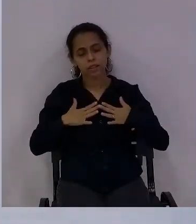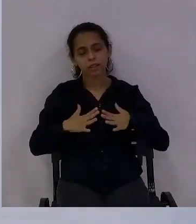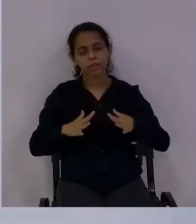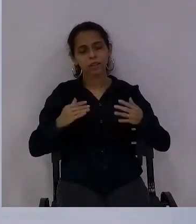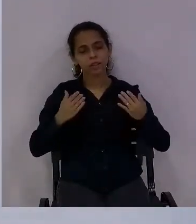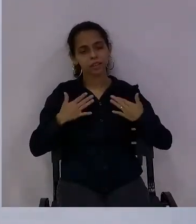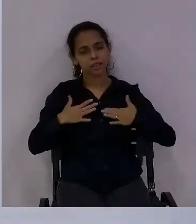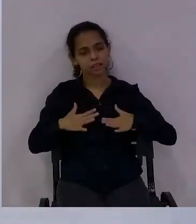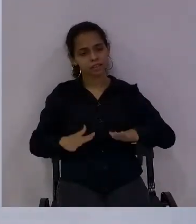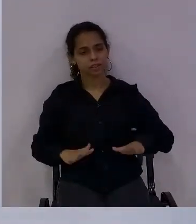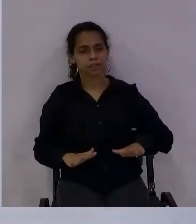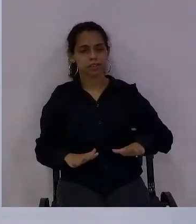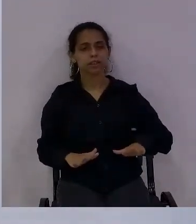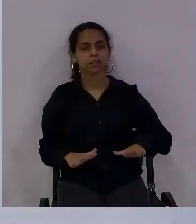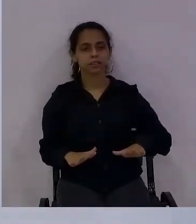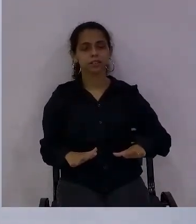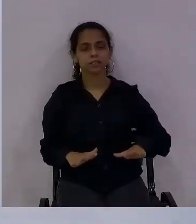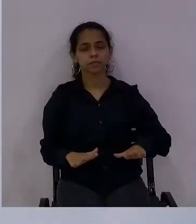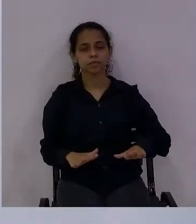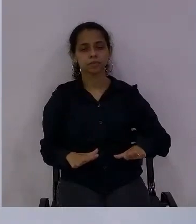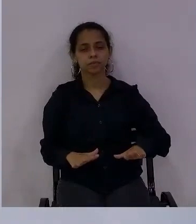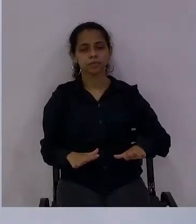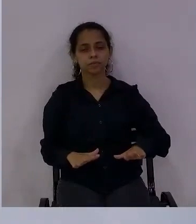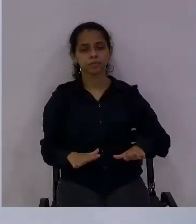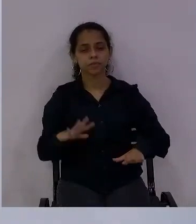na obra redentora de Cristo Jesus.